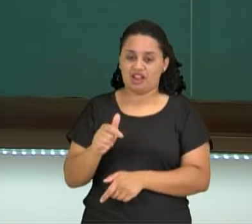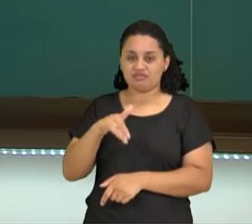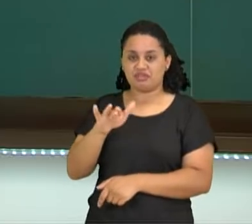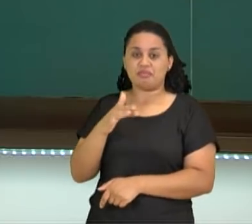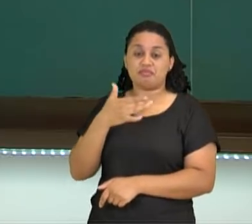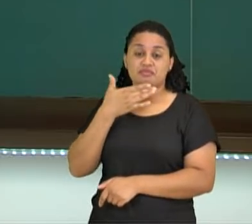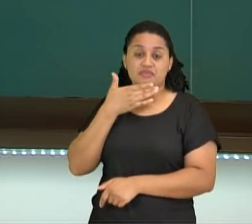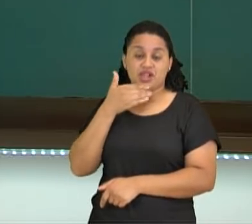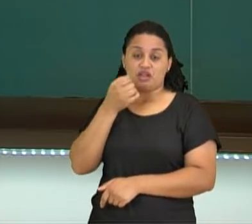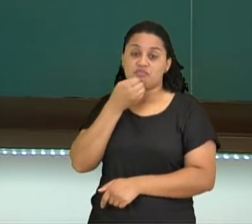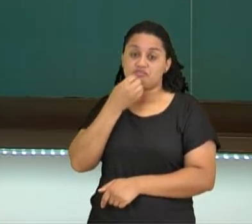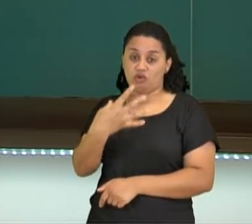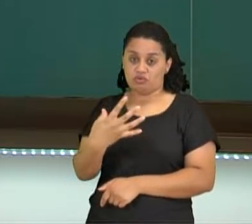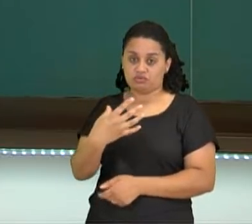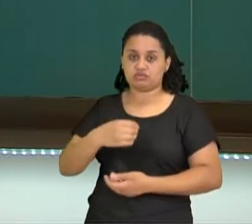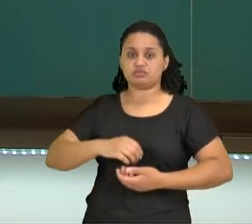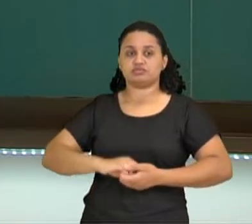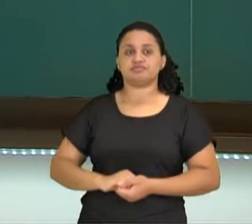positivas, ok?